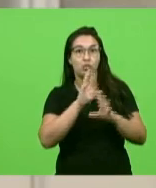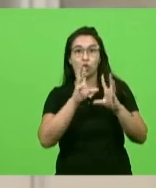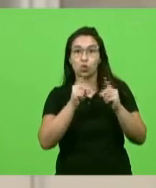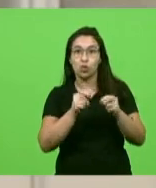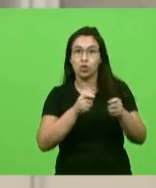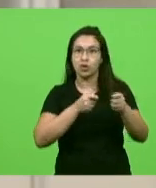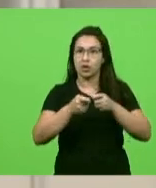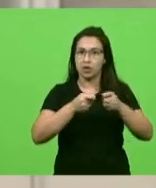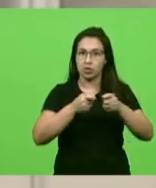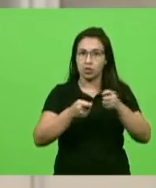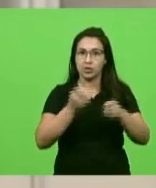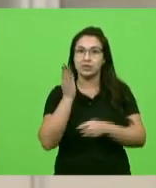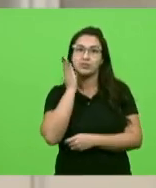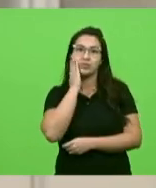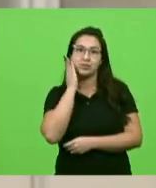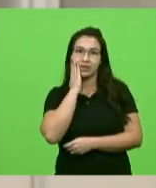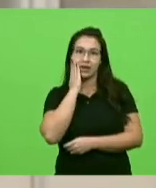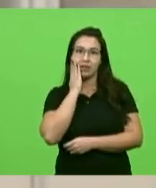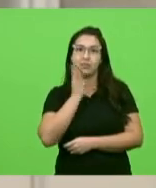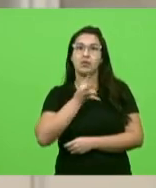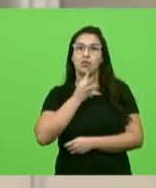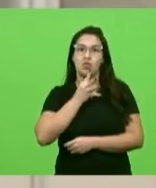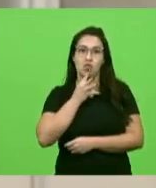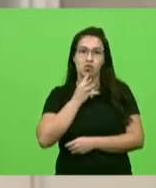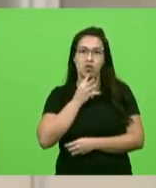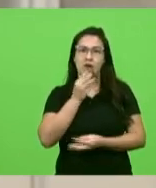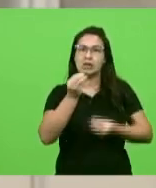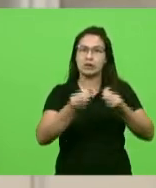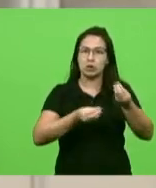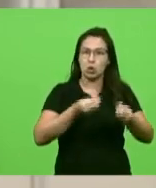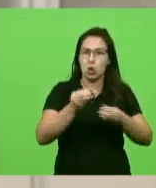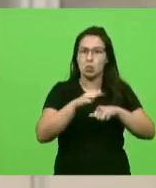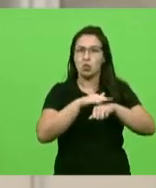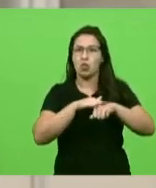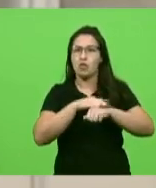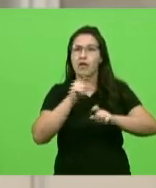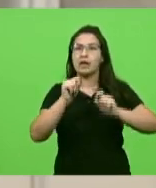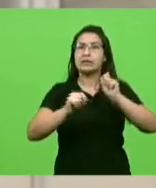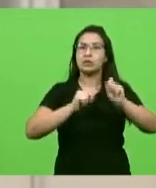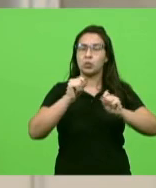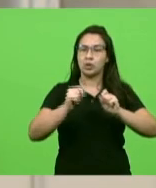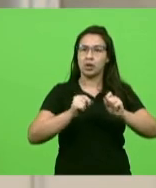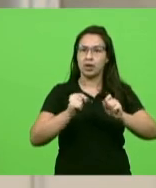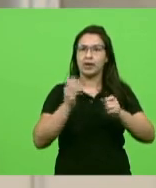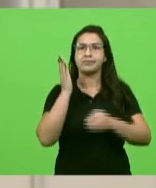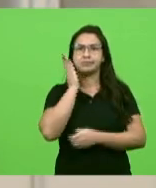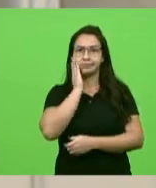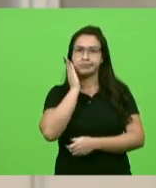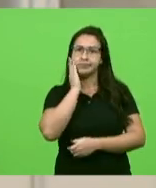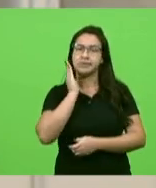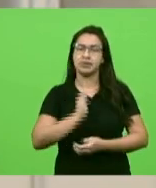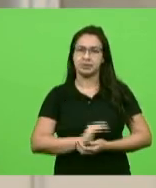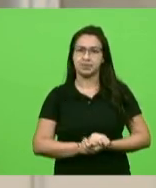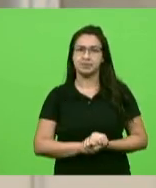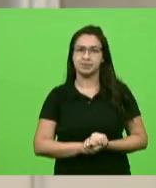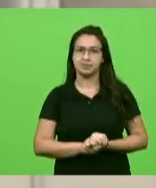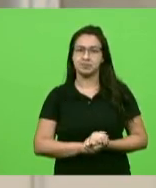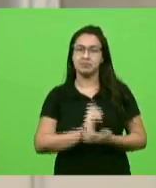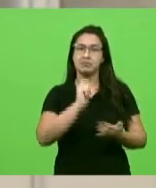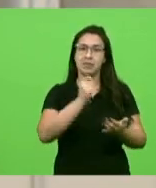e Dinha conhecimento e dessas dessas condições dessa situação